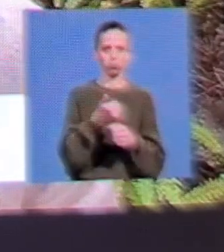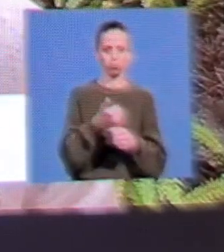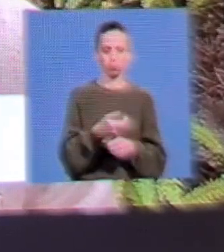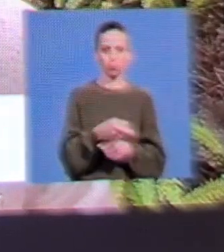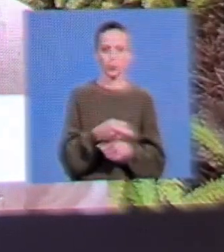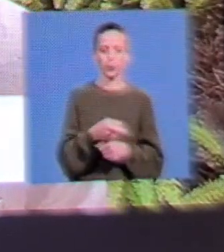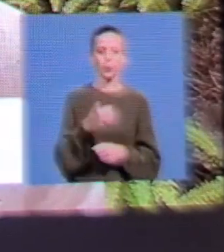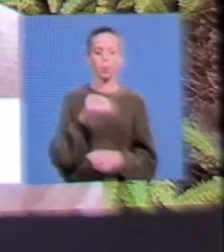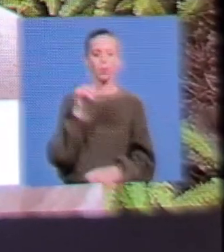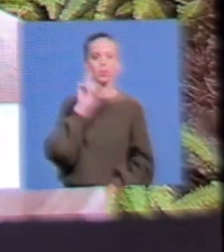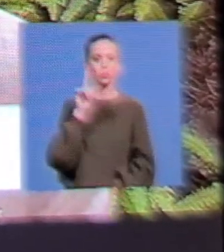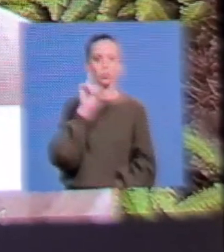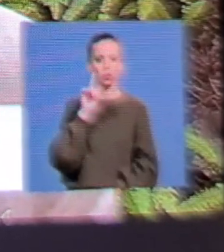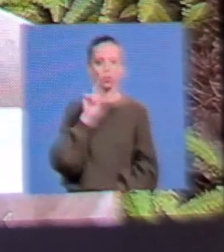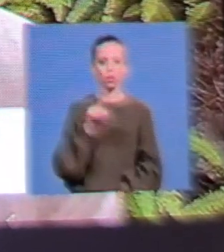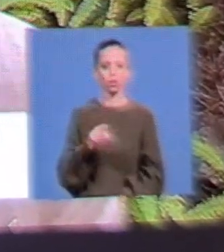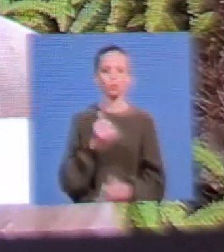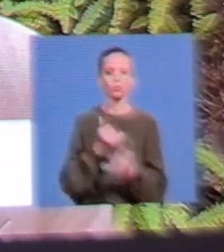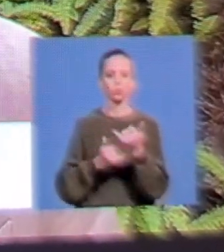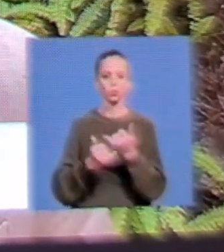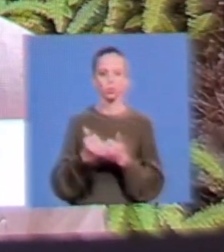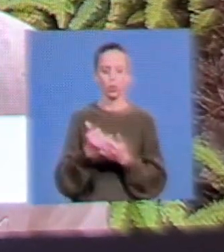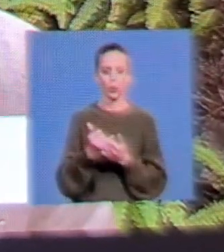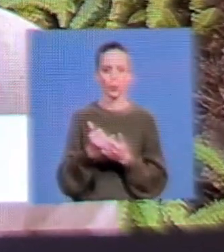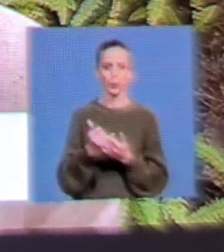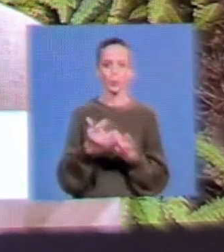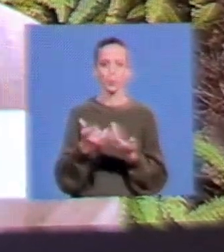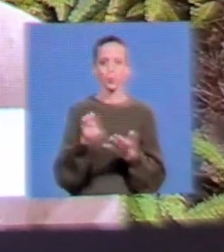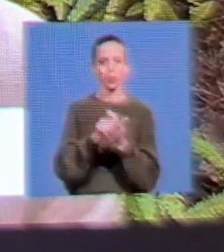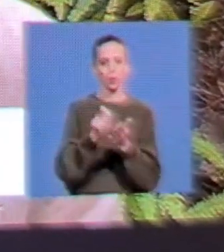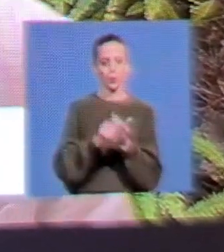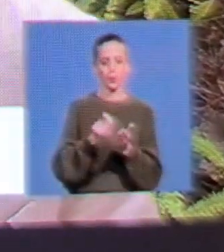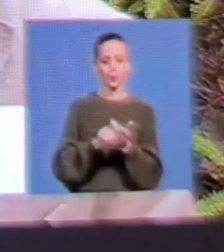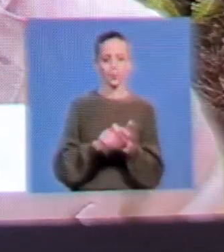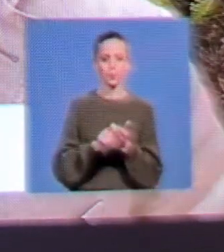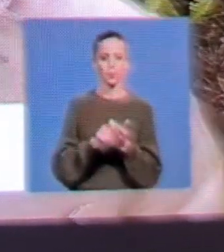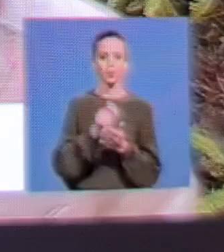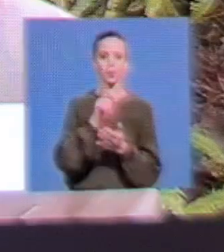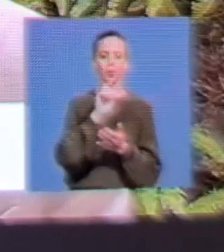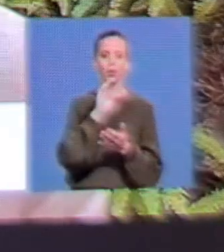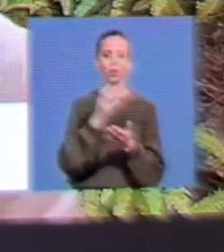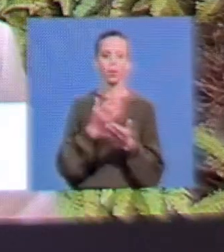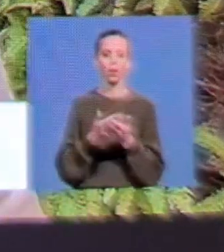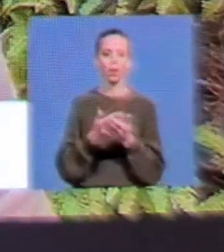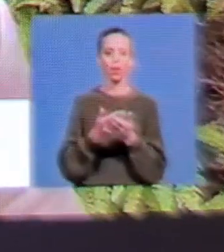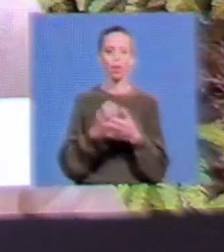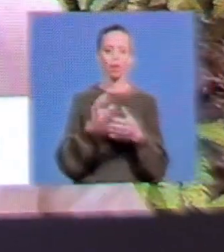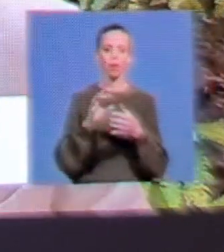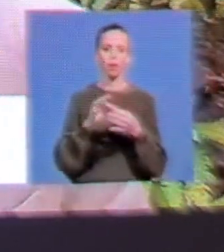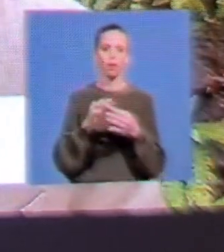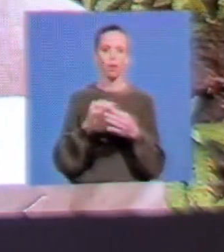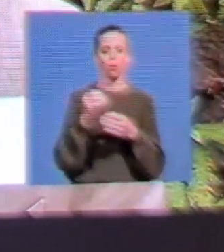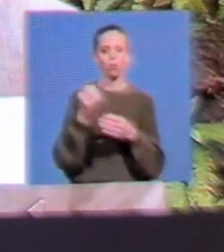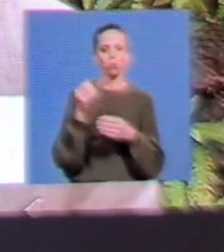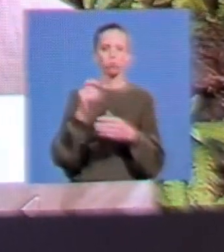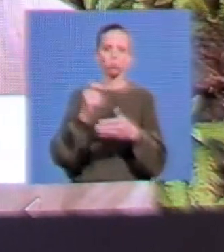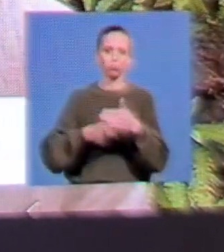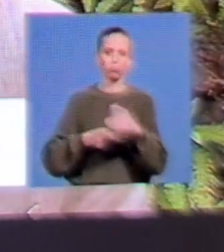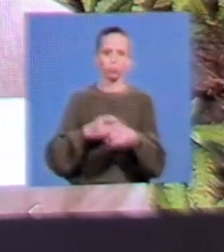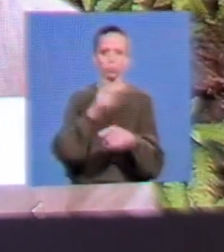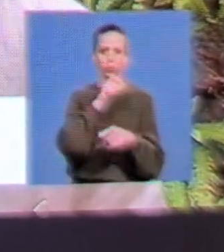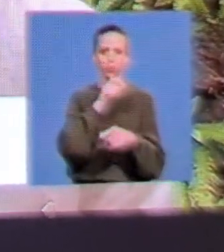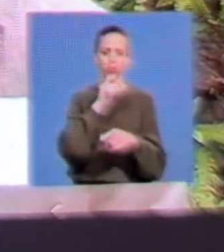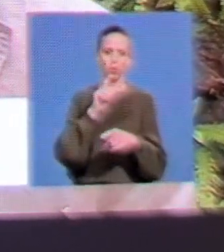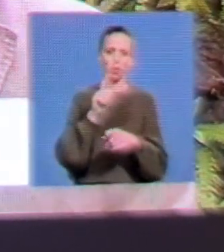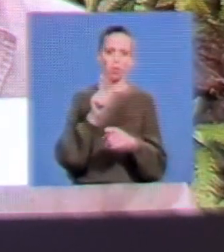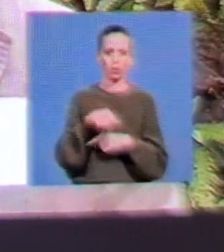Portanto, essa é a parte mais importante, que é essa substituição. Estes autos foram levantados, darão origem a um procedimento de controle nacional que eventualmente poderá